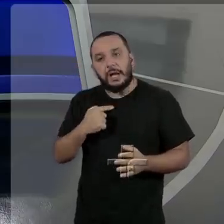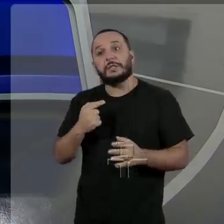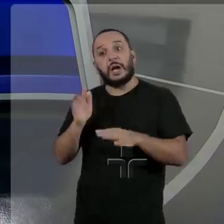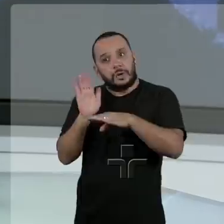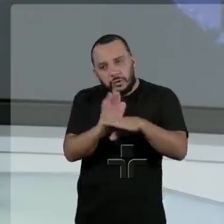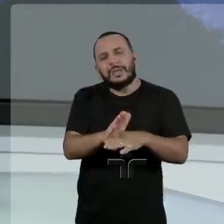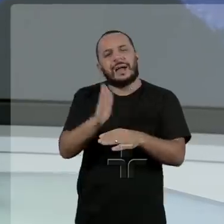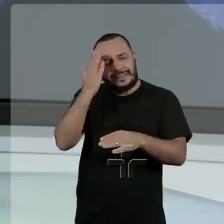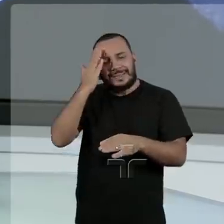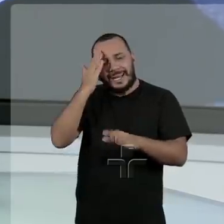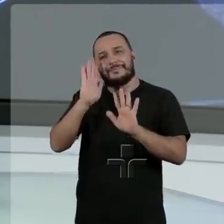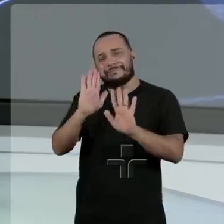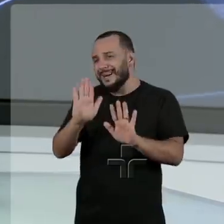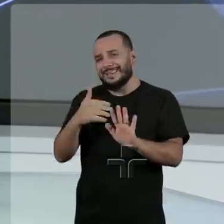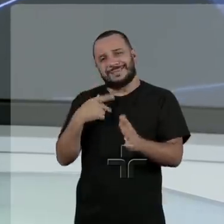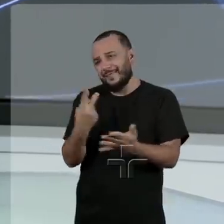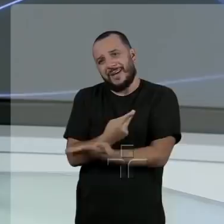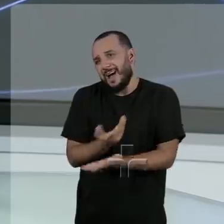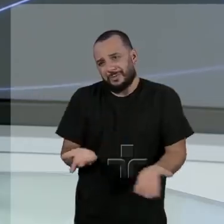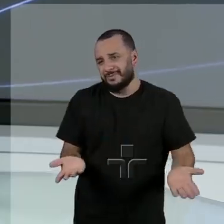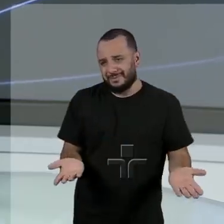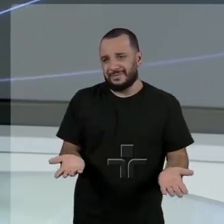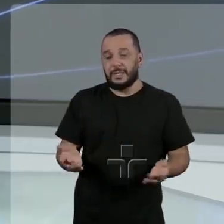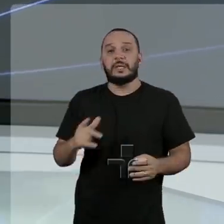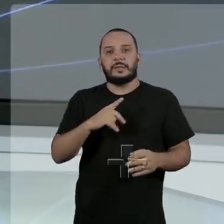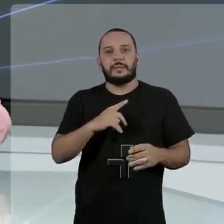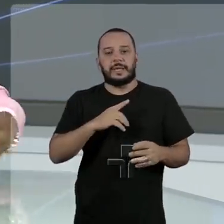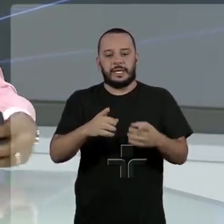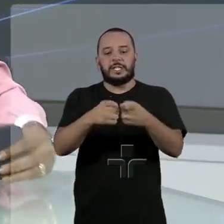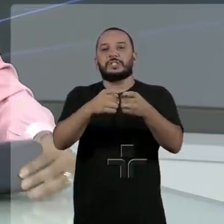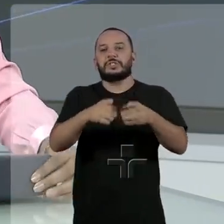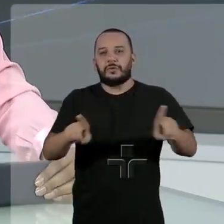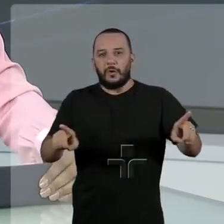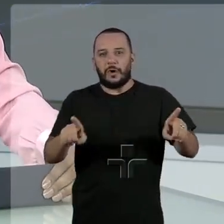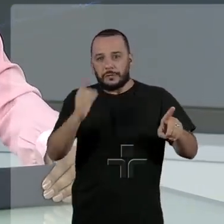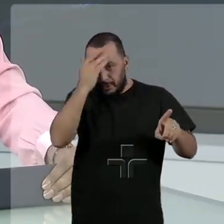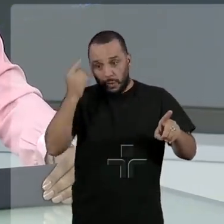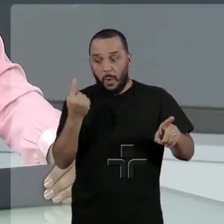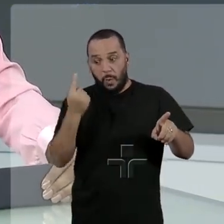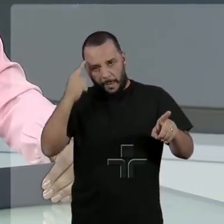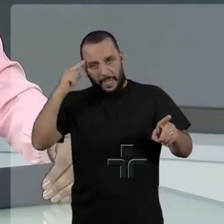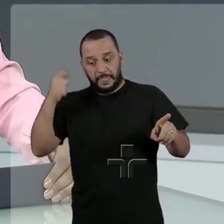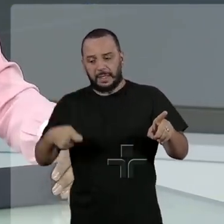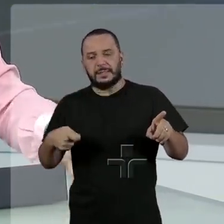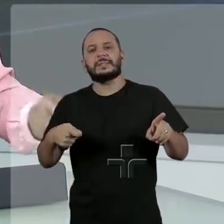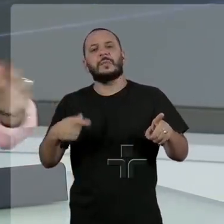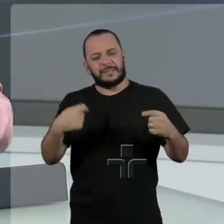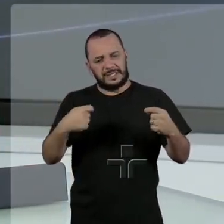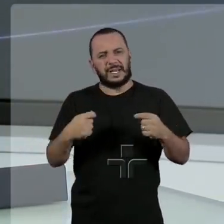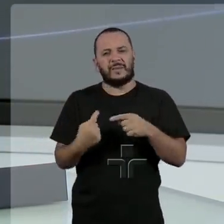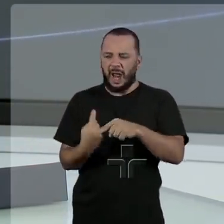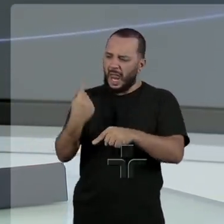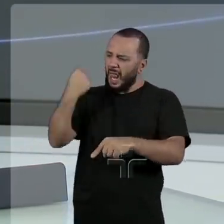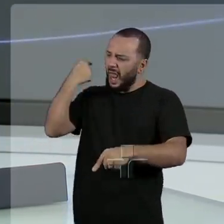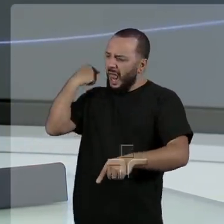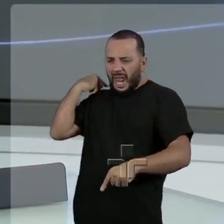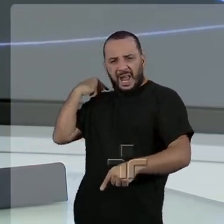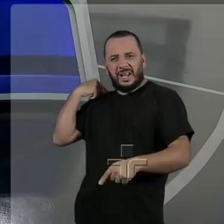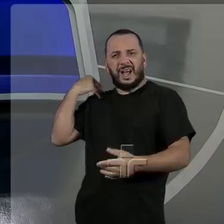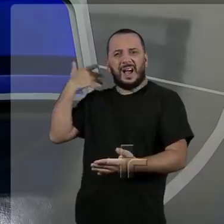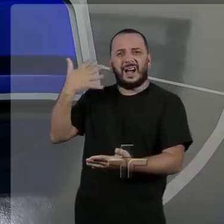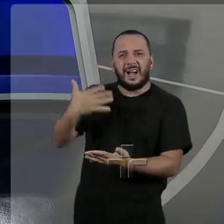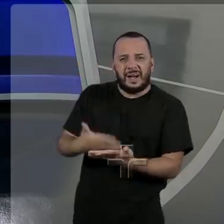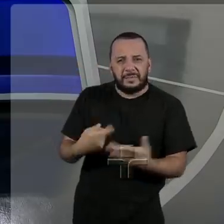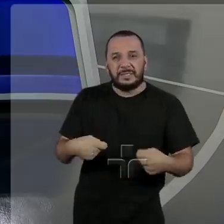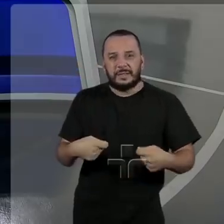um comentário sobre o divórcio unilateral, que segundo aqui o nosso telespectador, deveria existir há muito tempo. Olha, se as pessoas